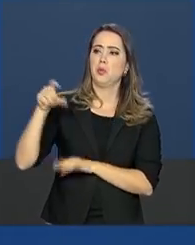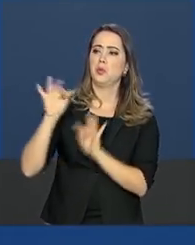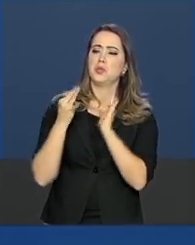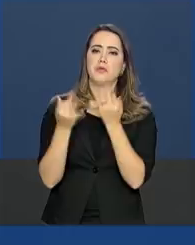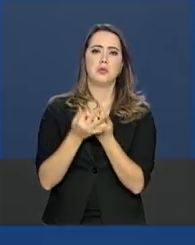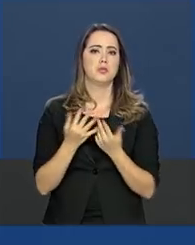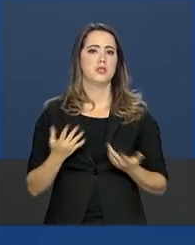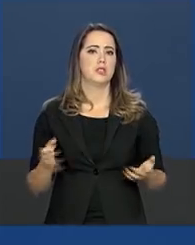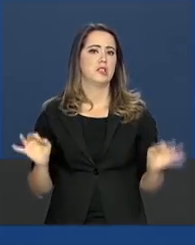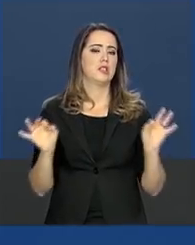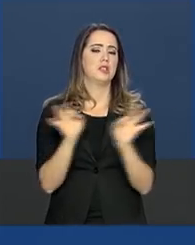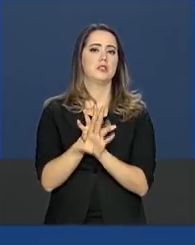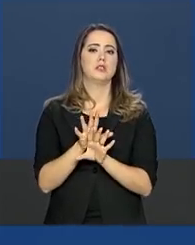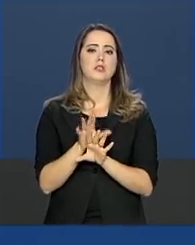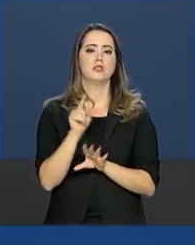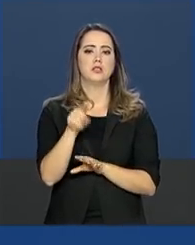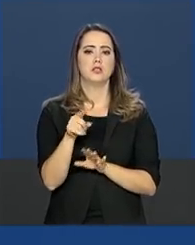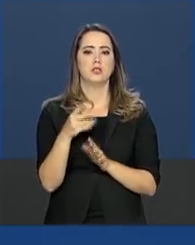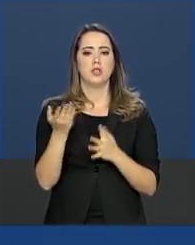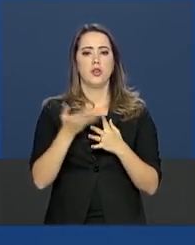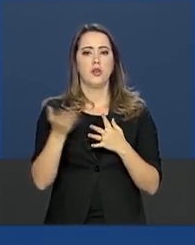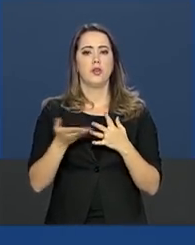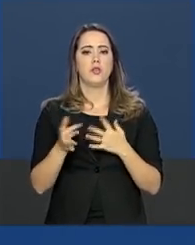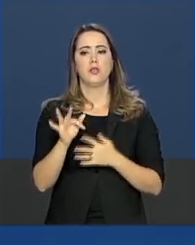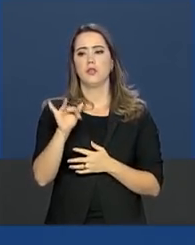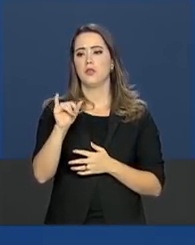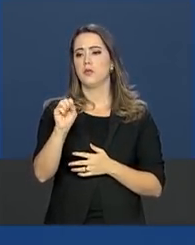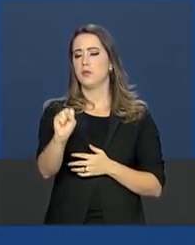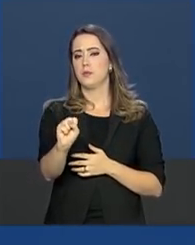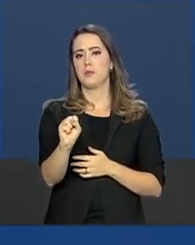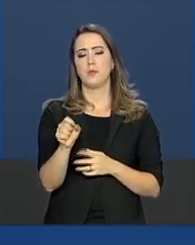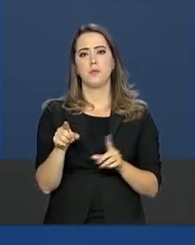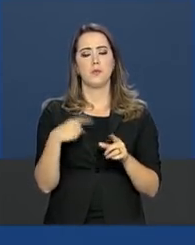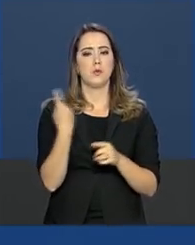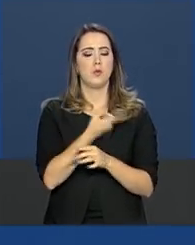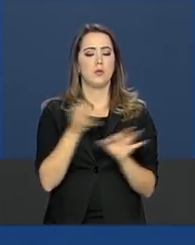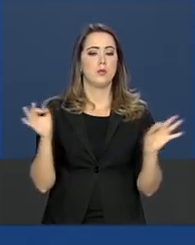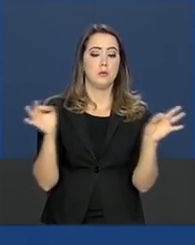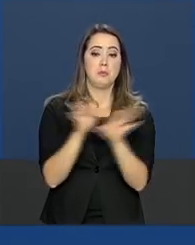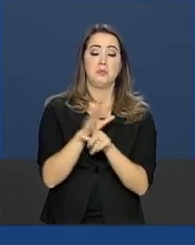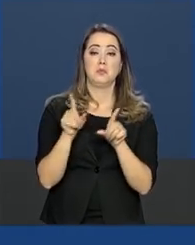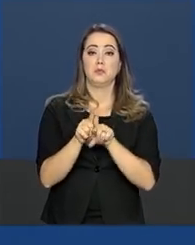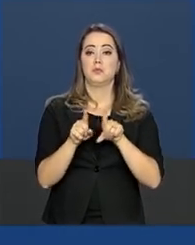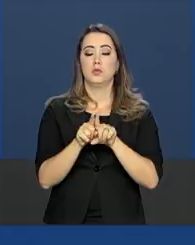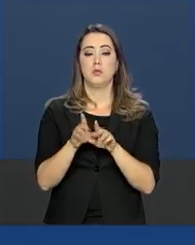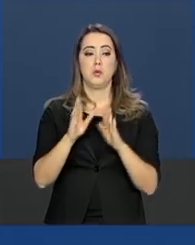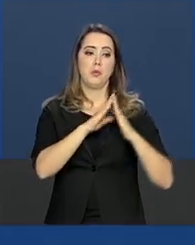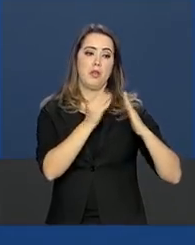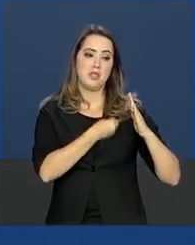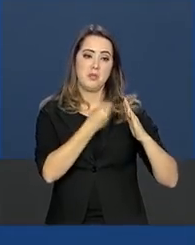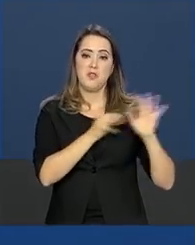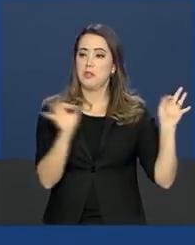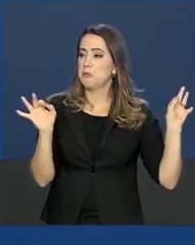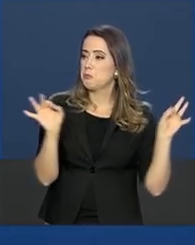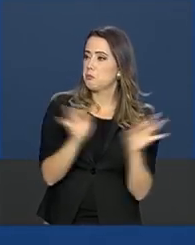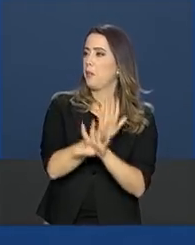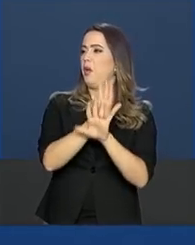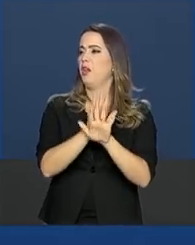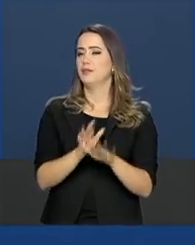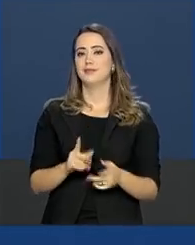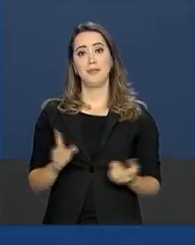Família, íamos destruir o financiamento estudantil, o FIES, íamos destruir o Minha Casa Minha Vida,